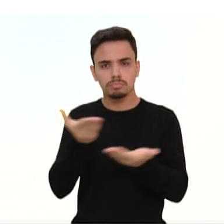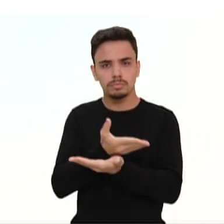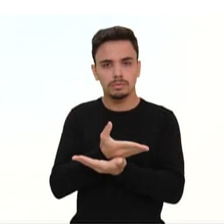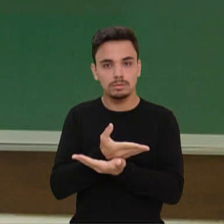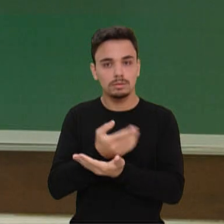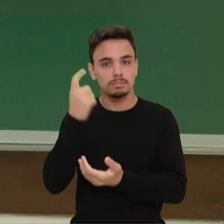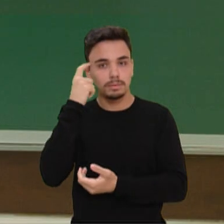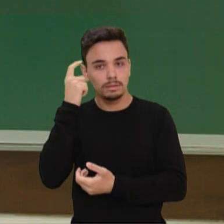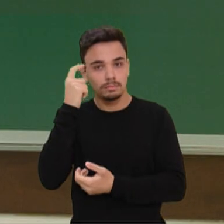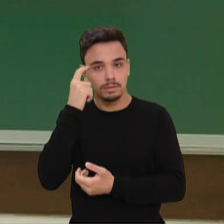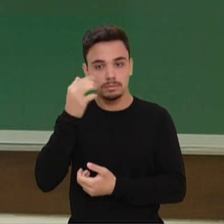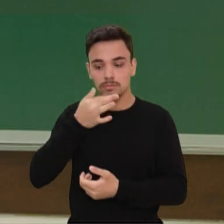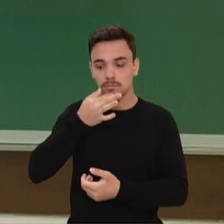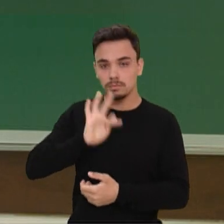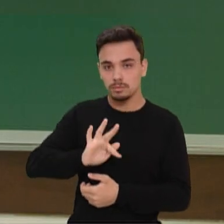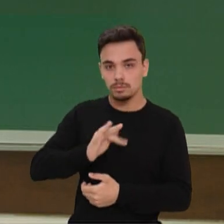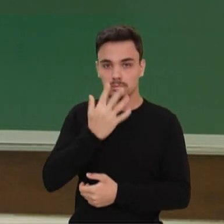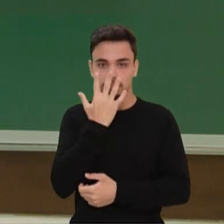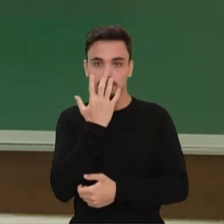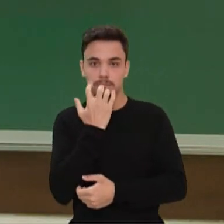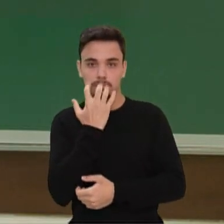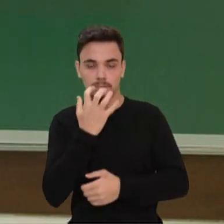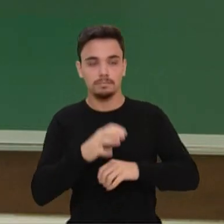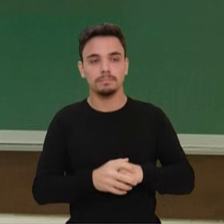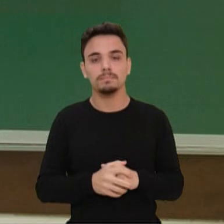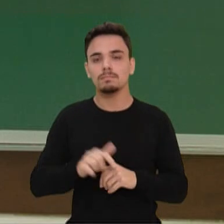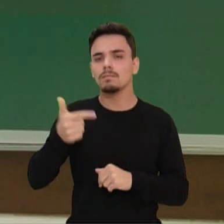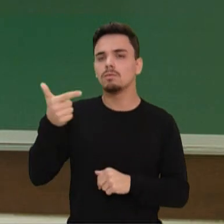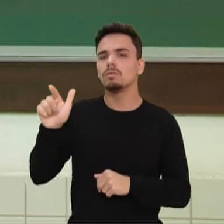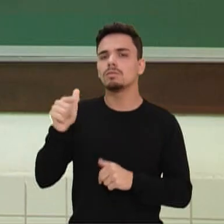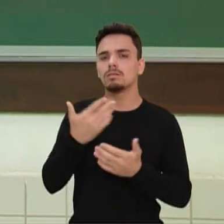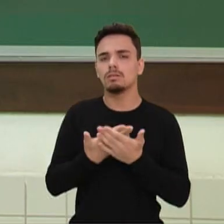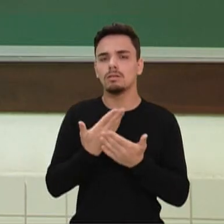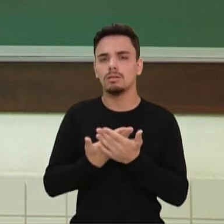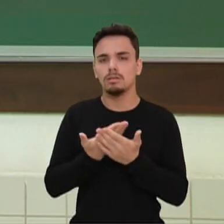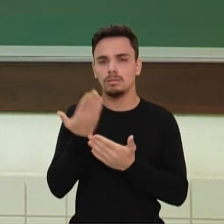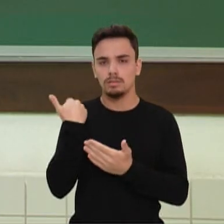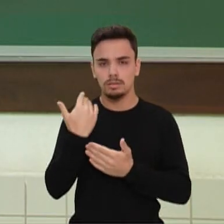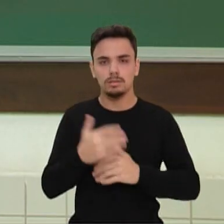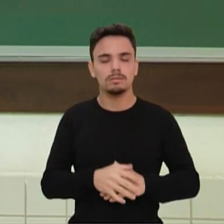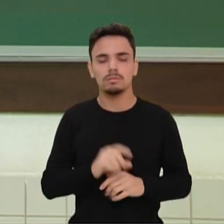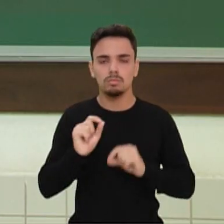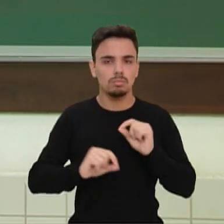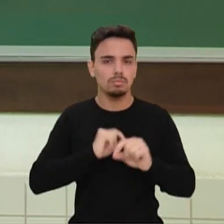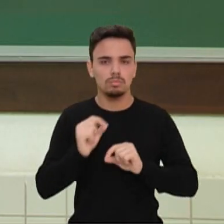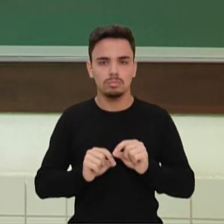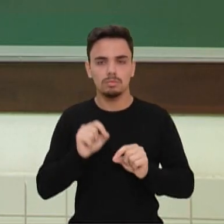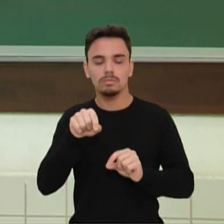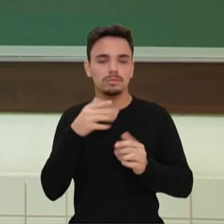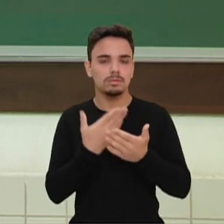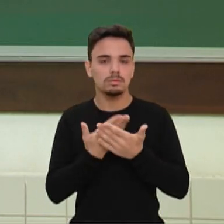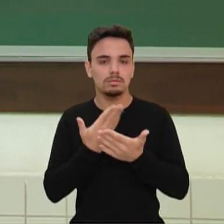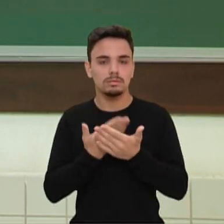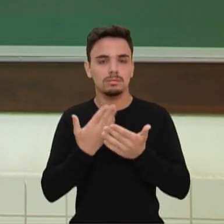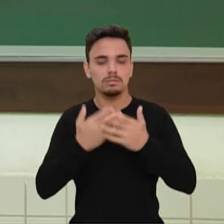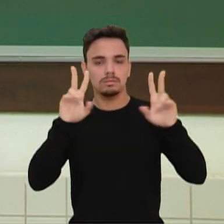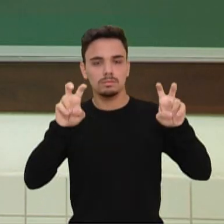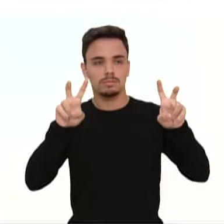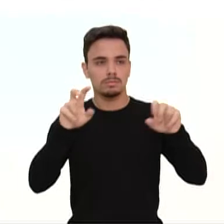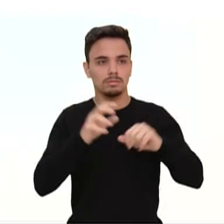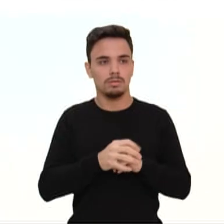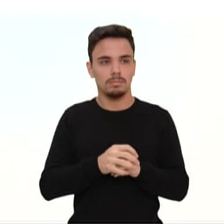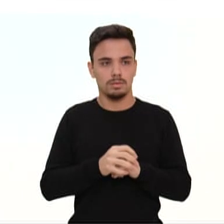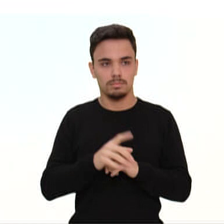e Freud. Na aula anterior, então, relembrando, você estudou sobre Baruch